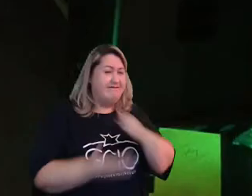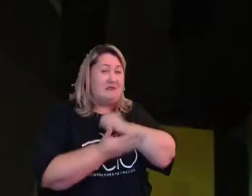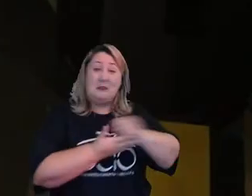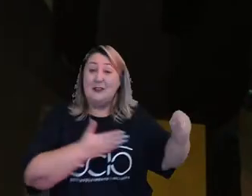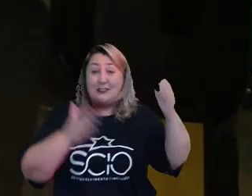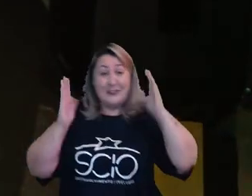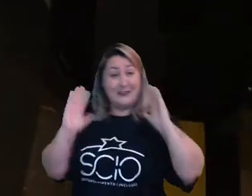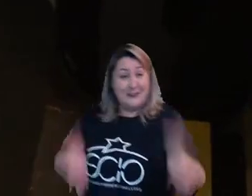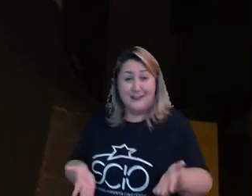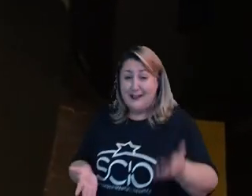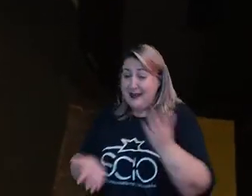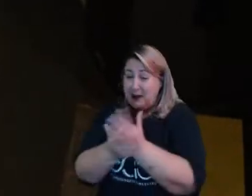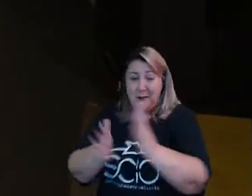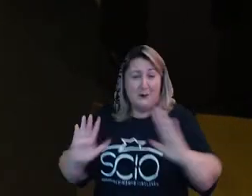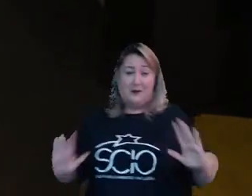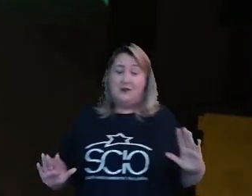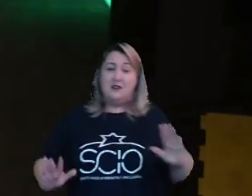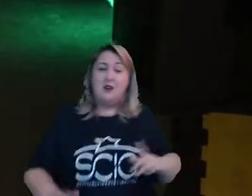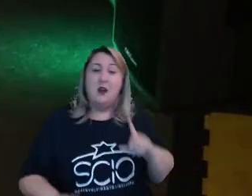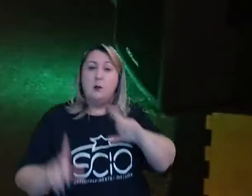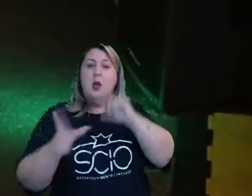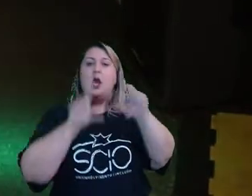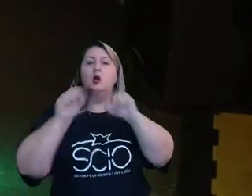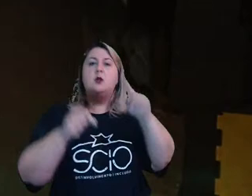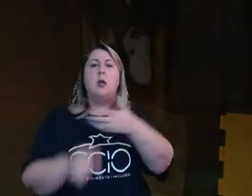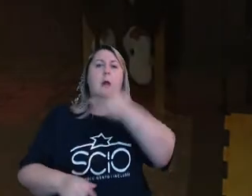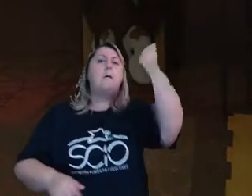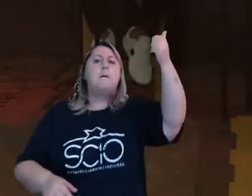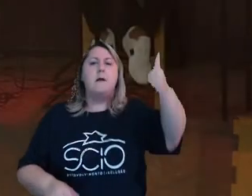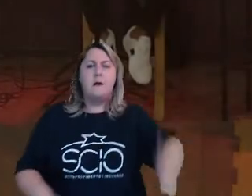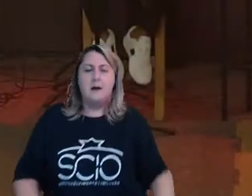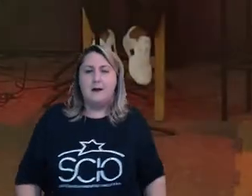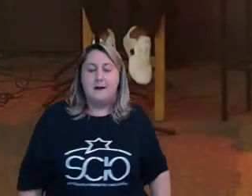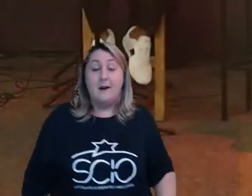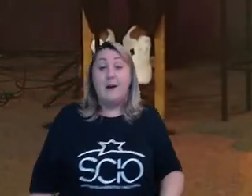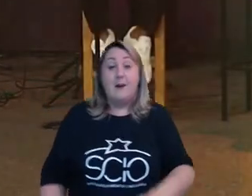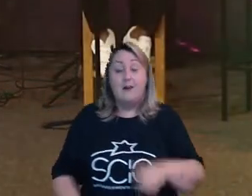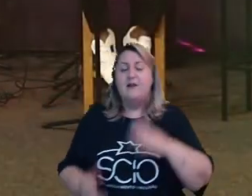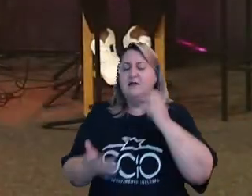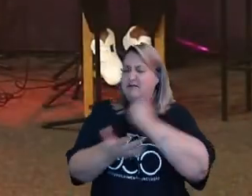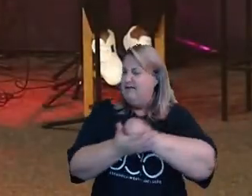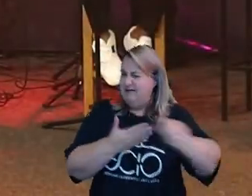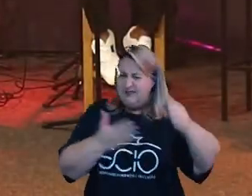Foi, mas não é mal. A minha notificação preferida.